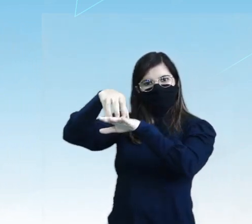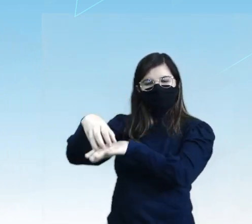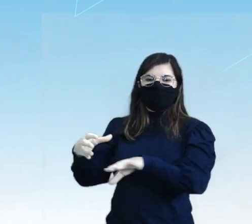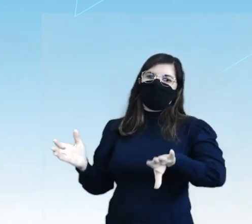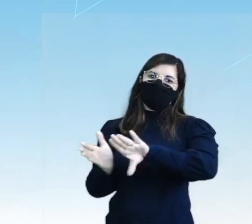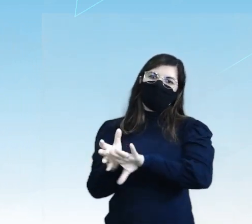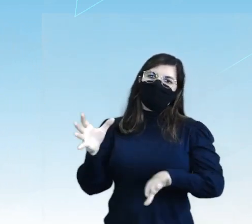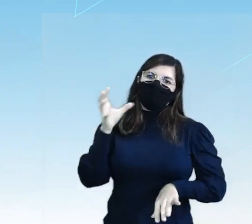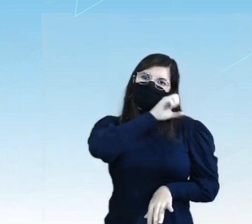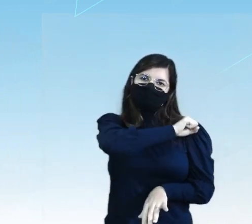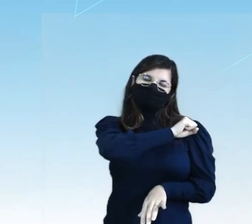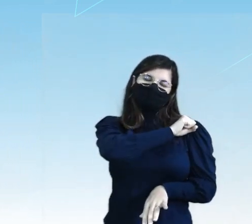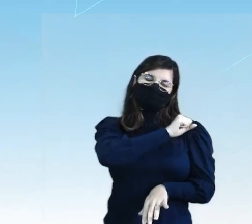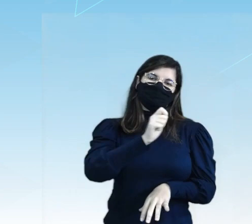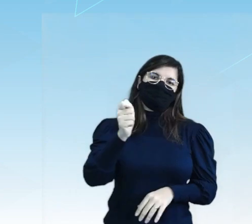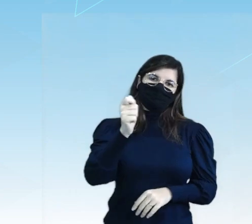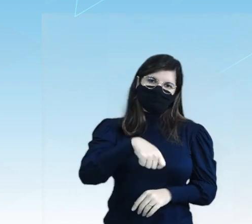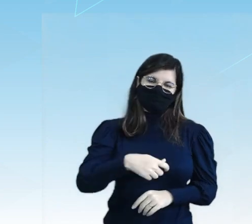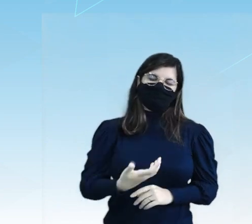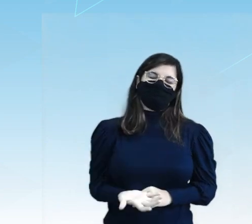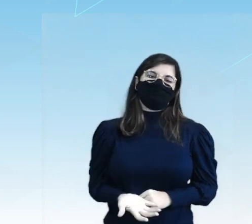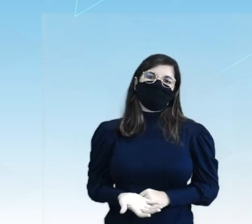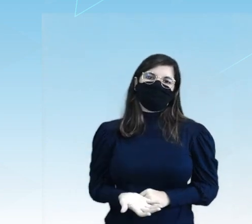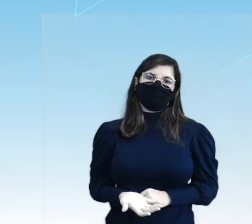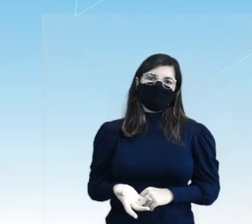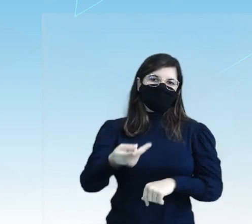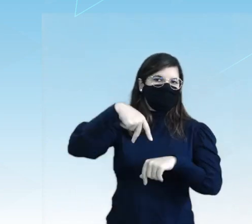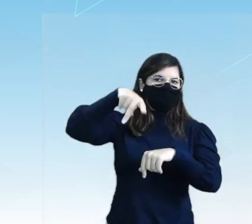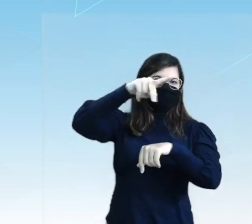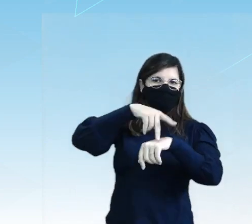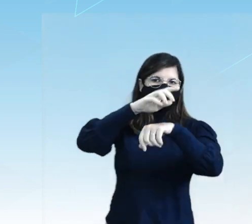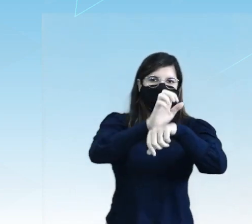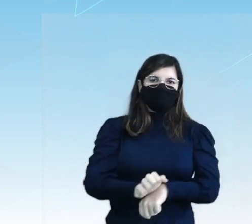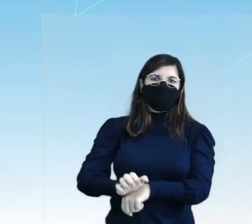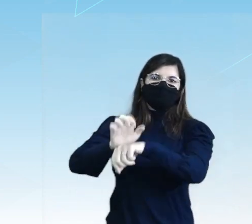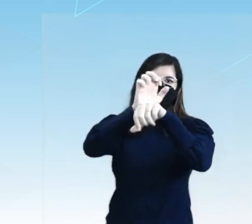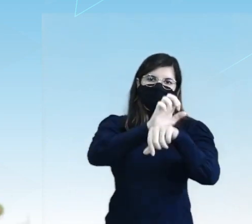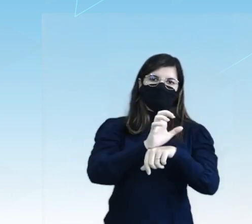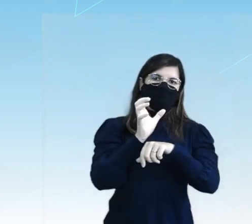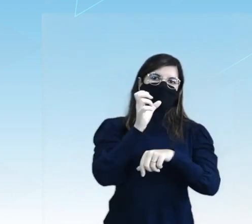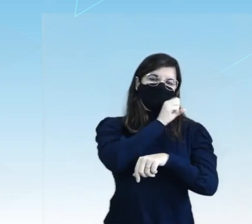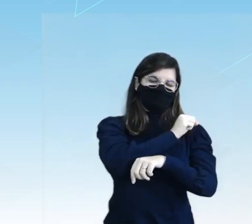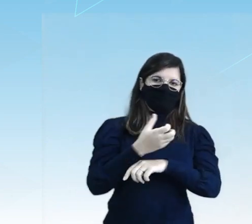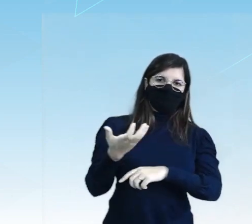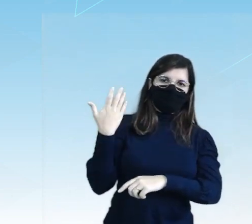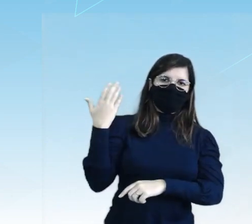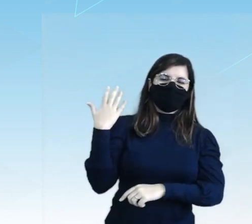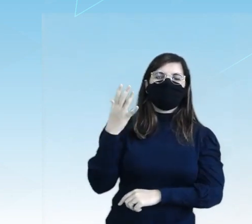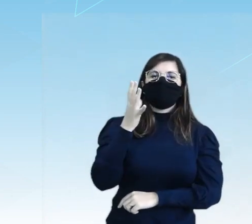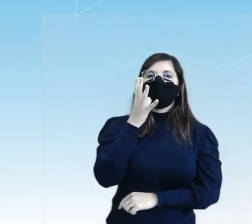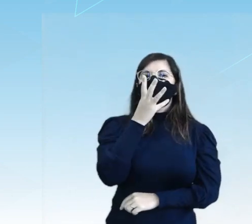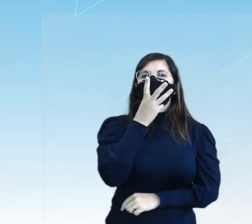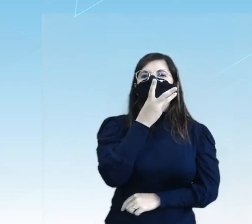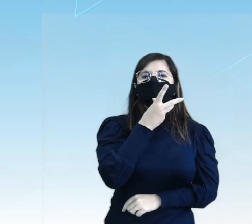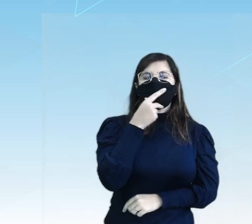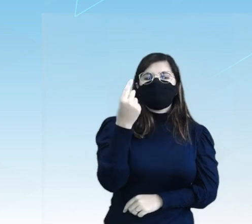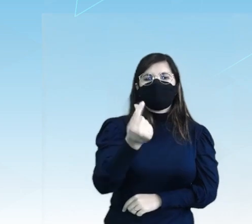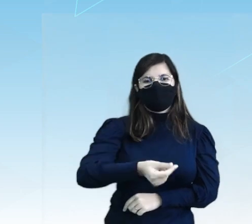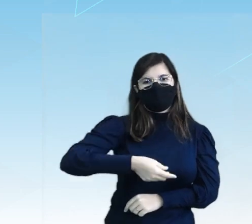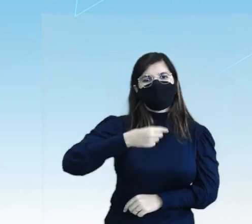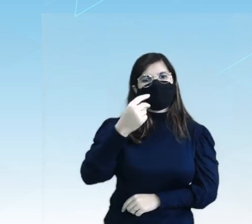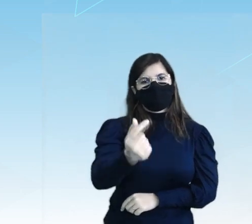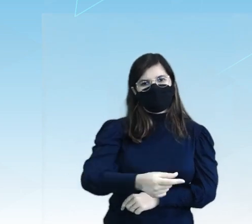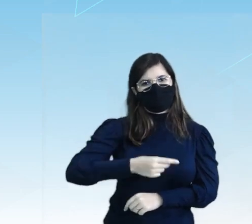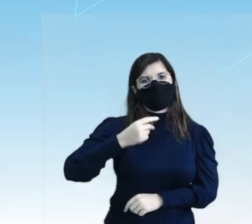é bem rápido em determinada região do está não era tudo demorado era atração animal